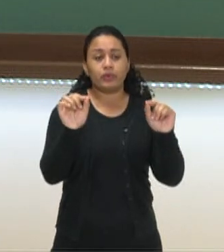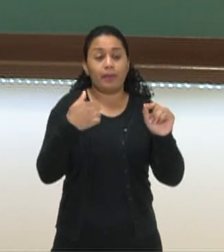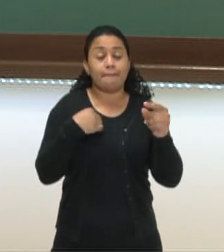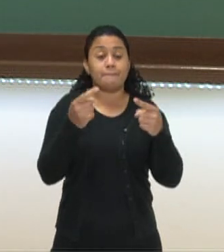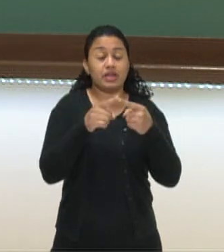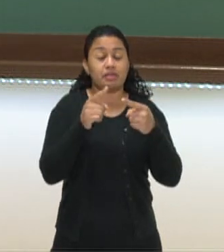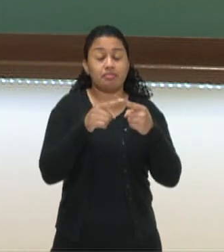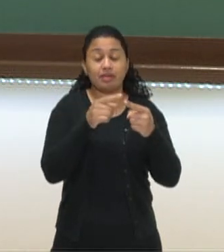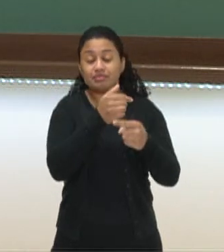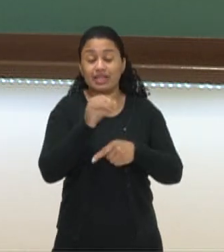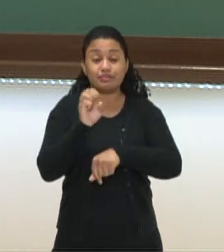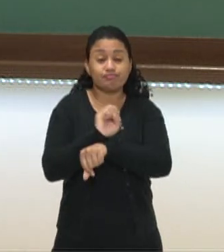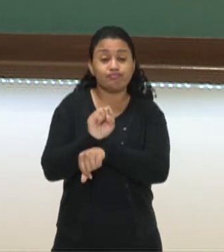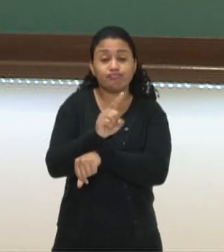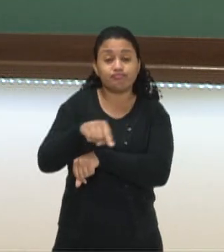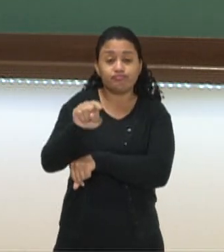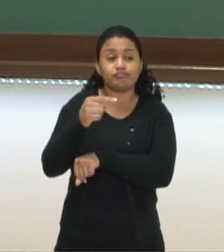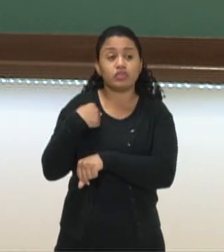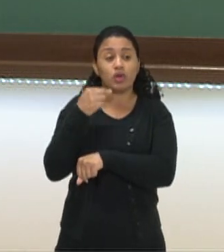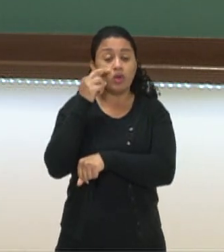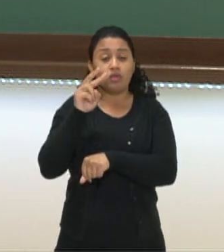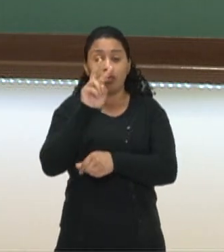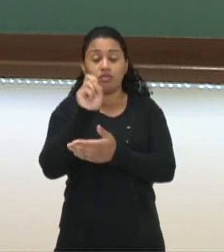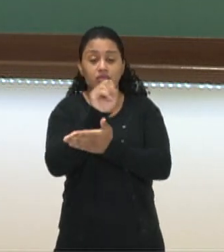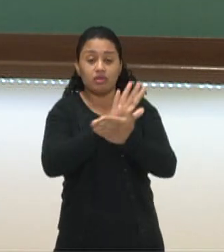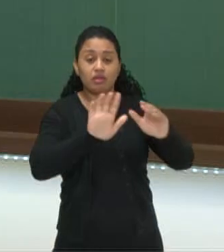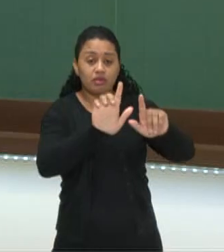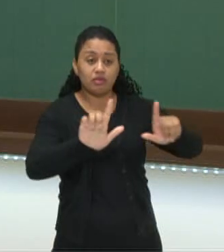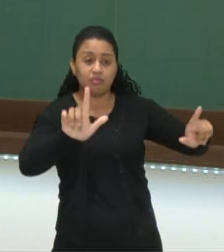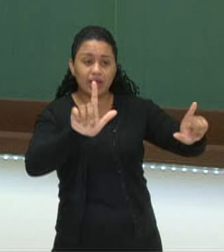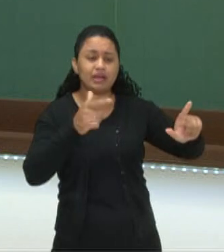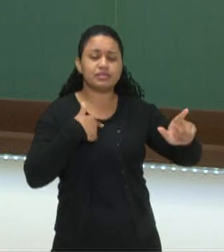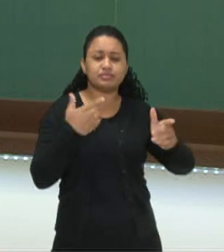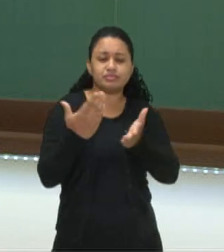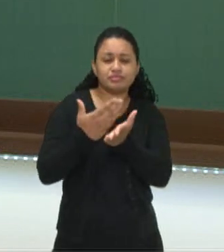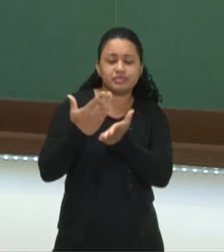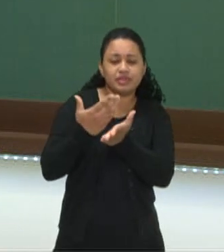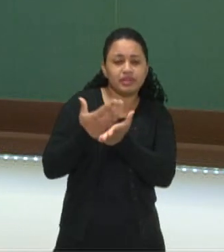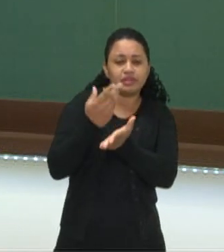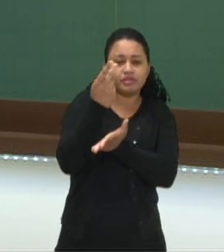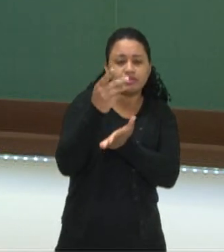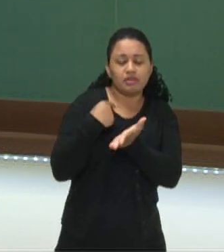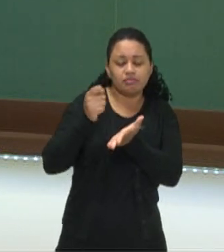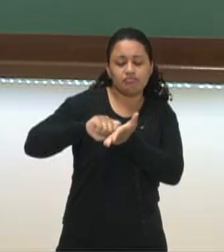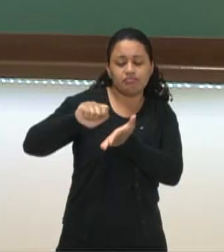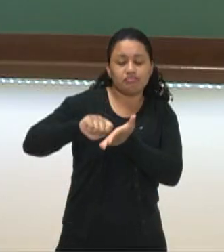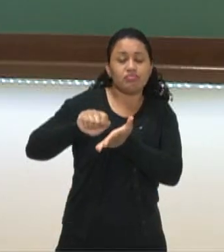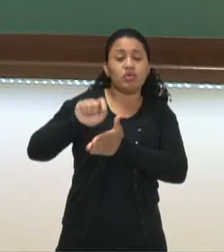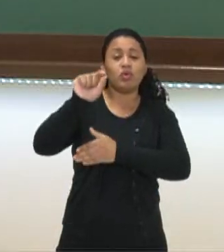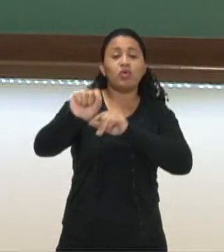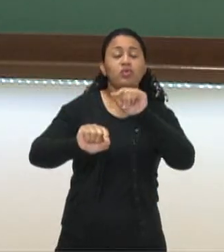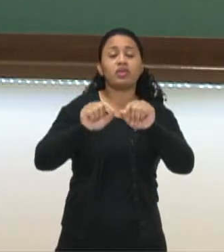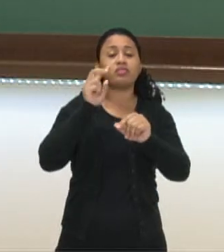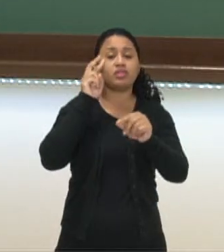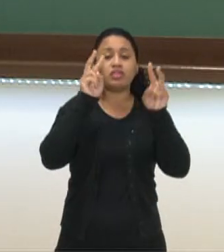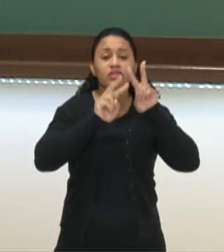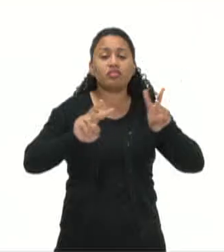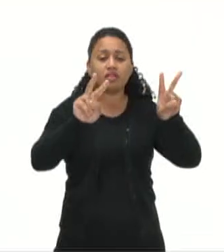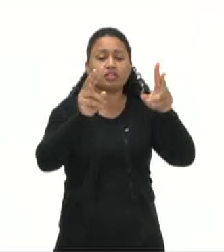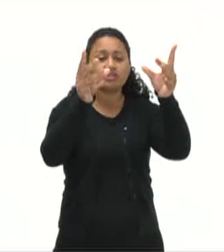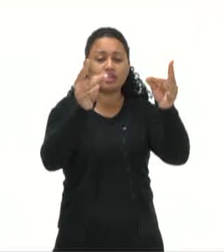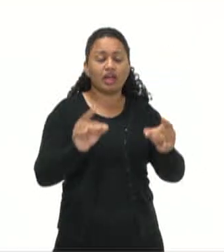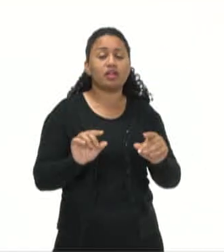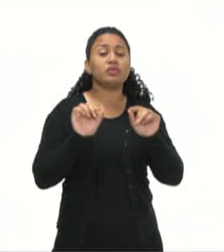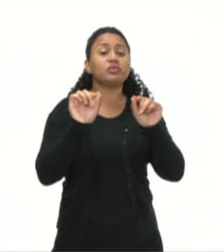dar 10 segundos para vocês. Vejam sua obra, peguem um caderninho com vocês, escrevam para mim tudo que você está vendo nessa obra. 10